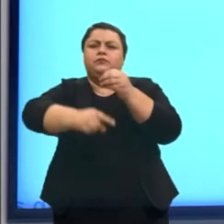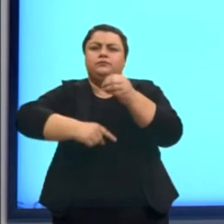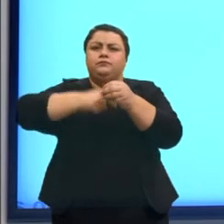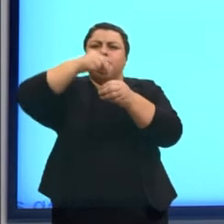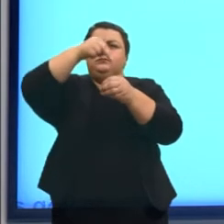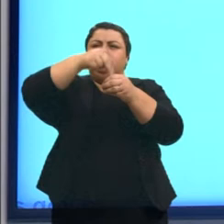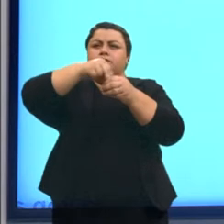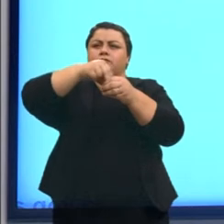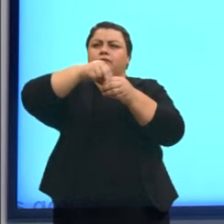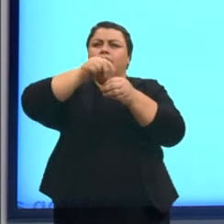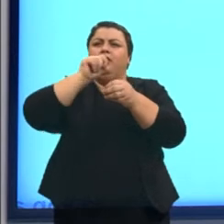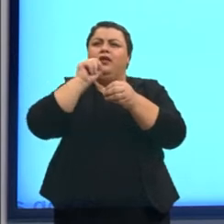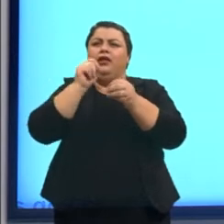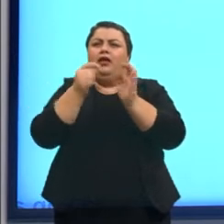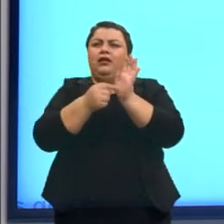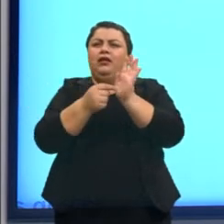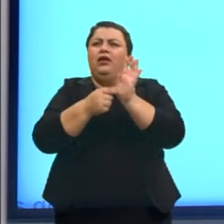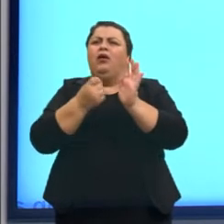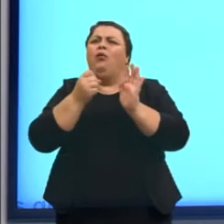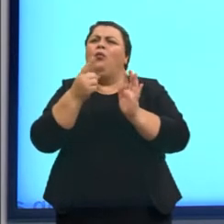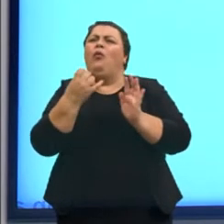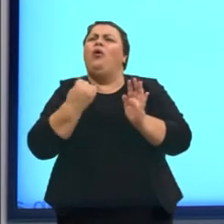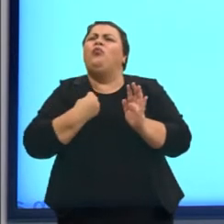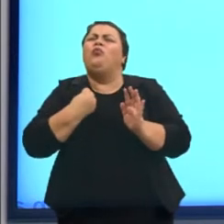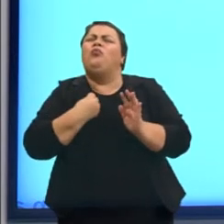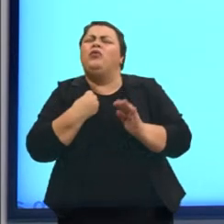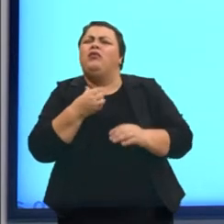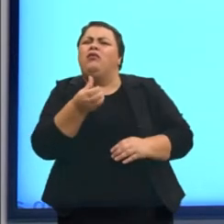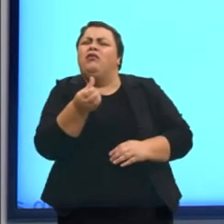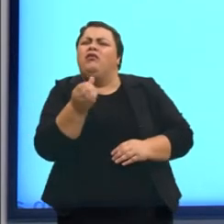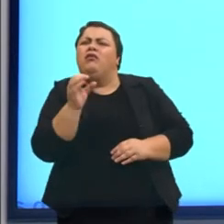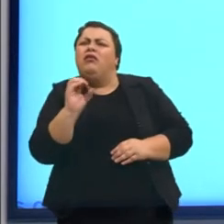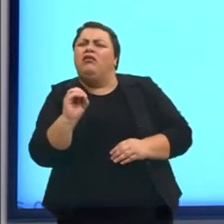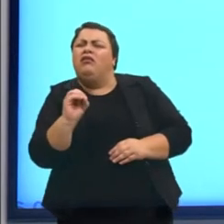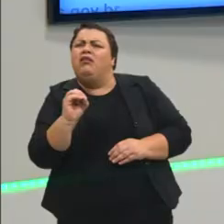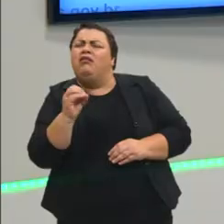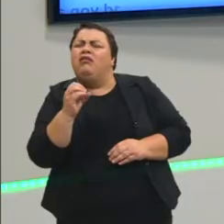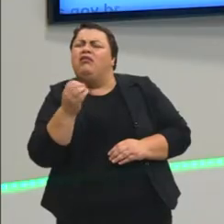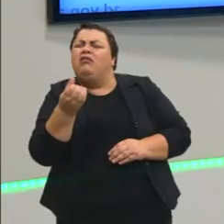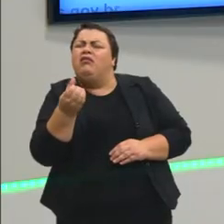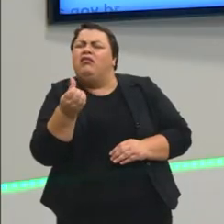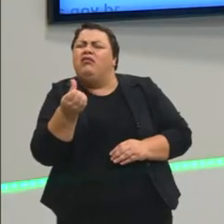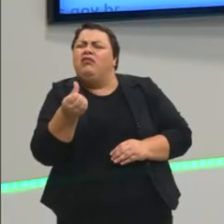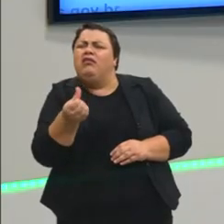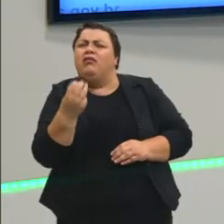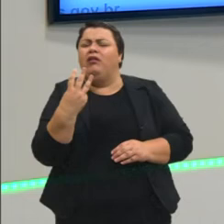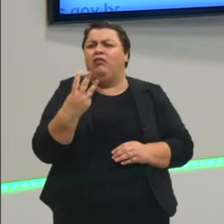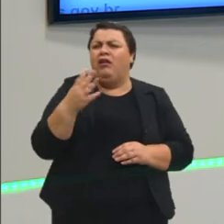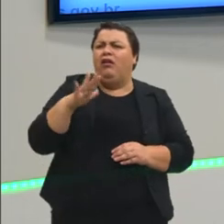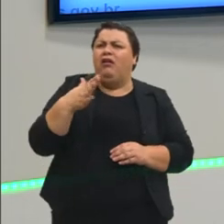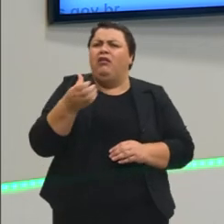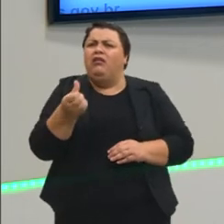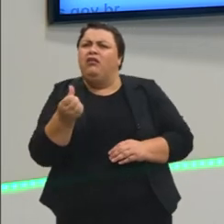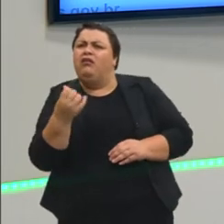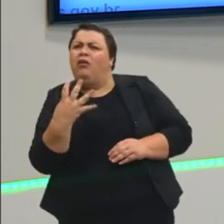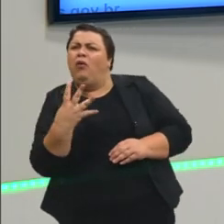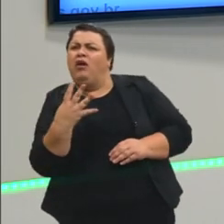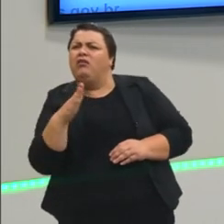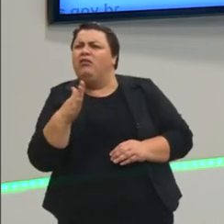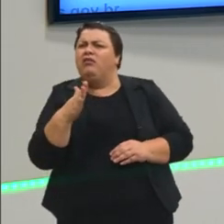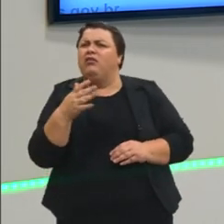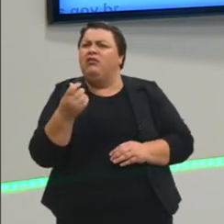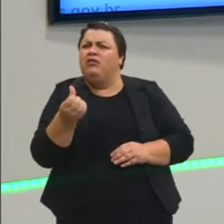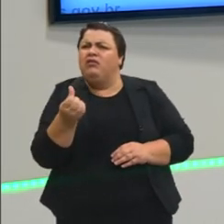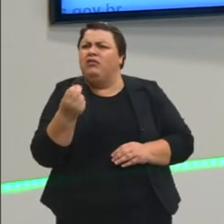né aqui eu vou estar em qual número a partir dos 60 e e três 64 mais ou menos né 62